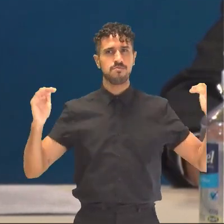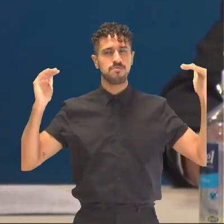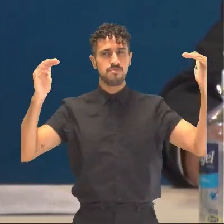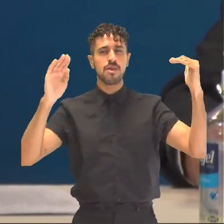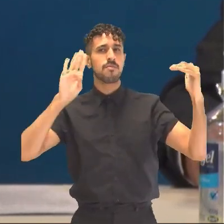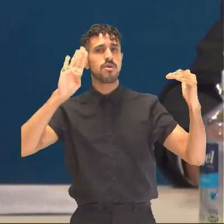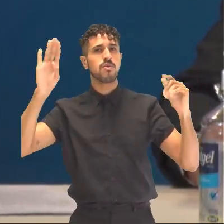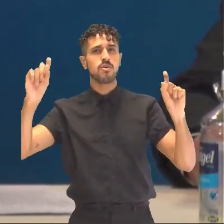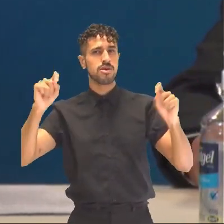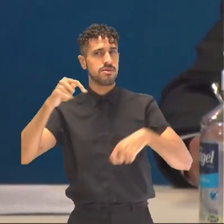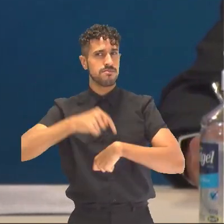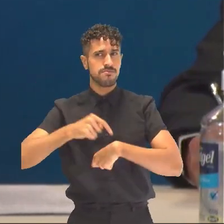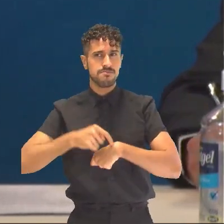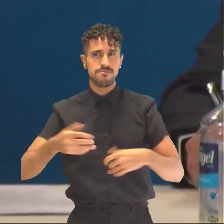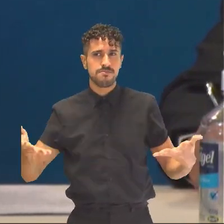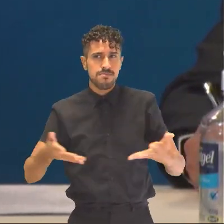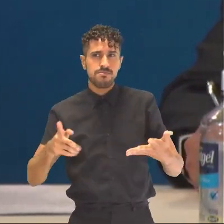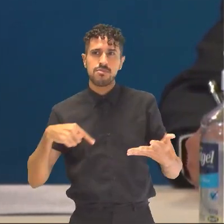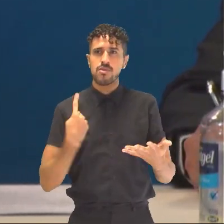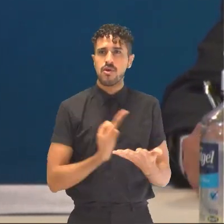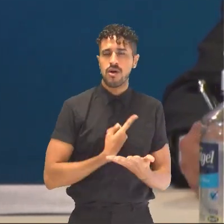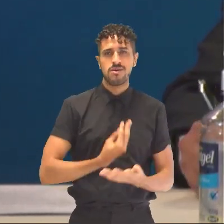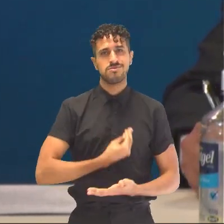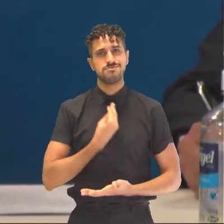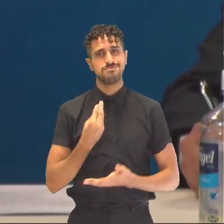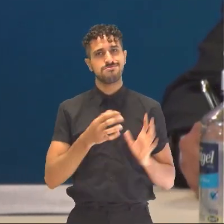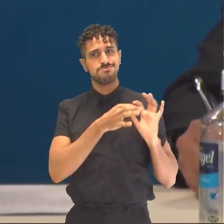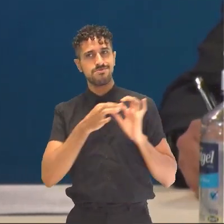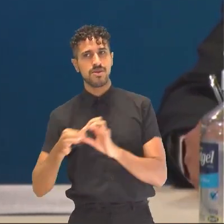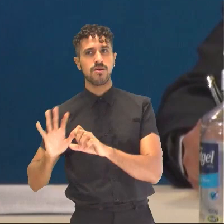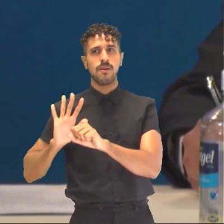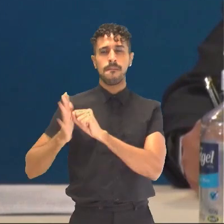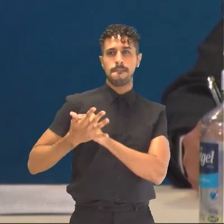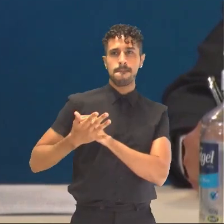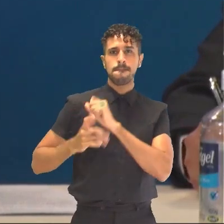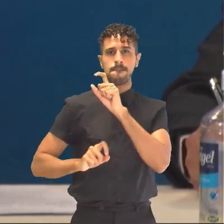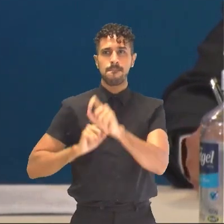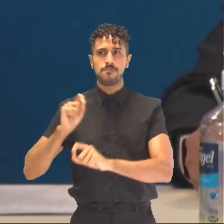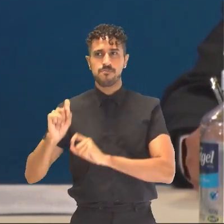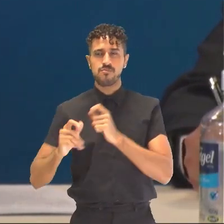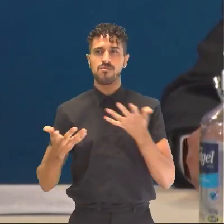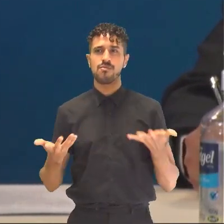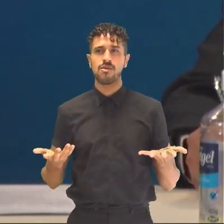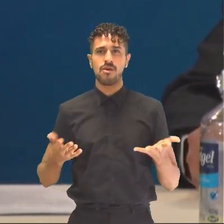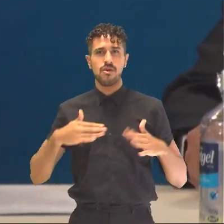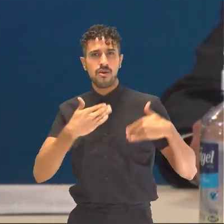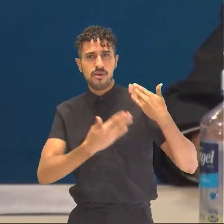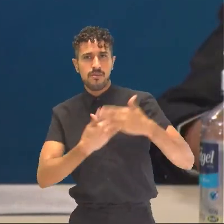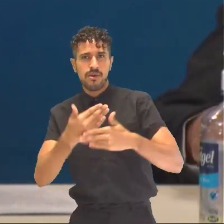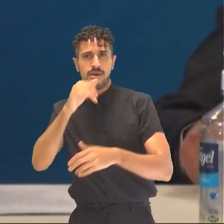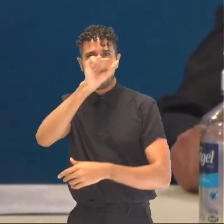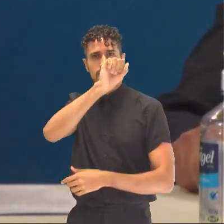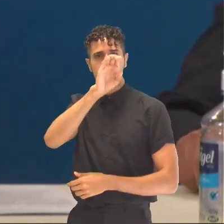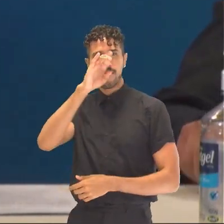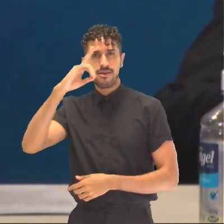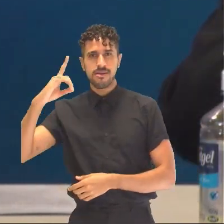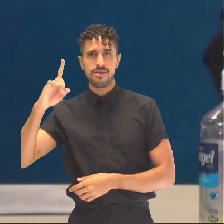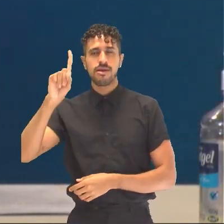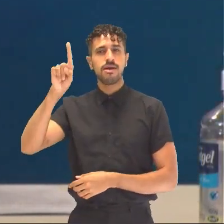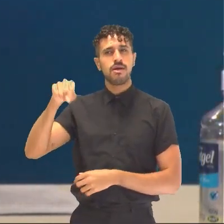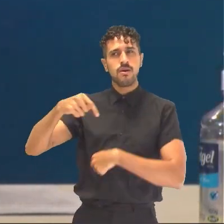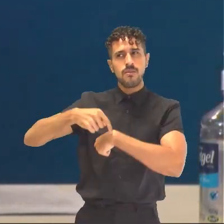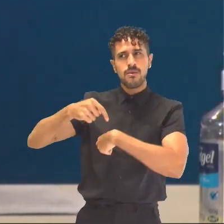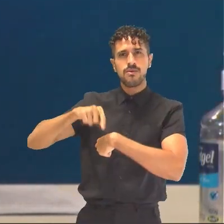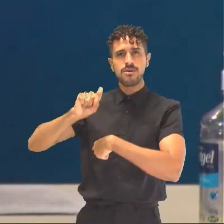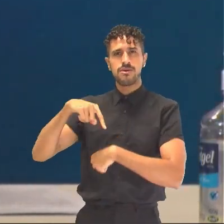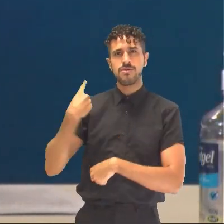em especial nesse momento que a gente vive da pandemia, em que o processo de alfabetização é aquela etapa